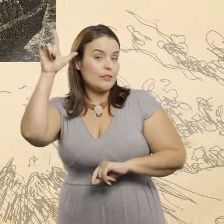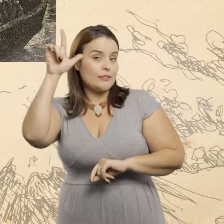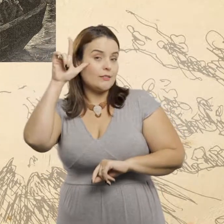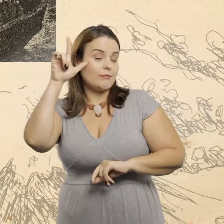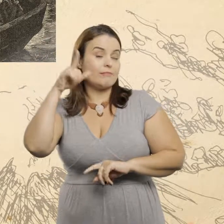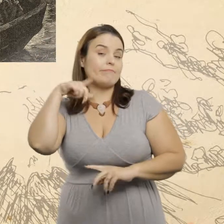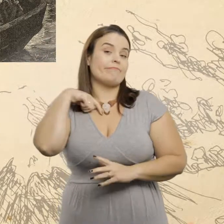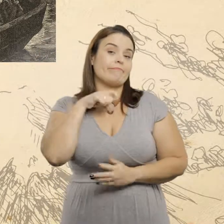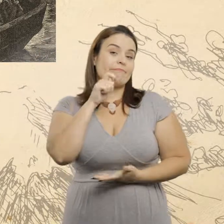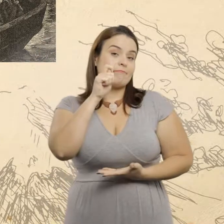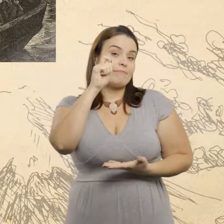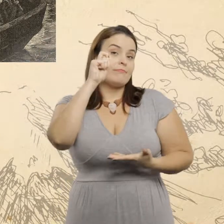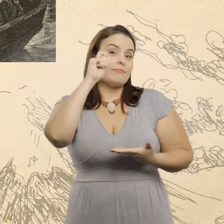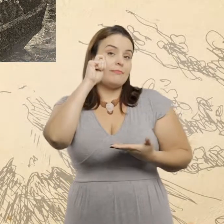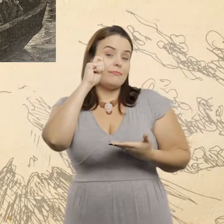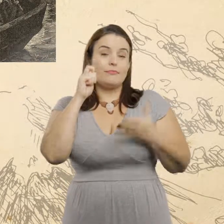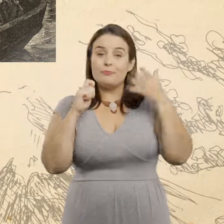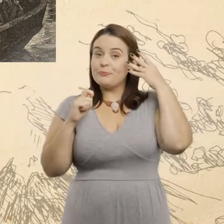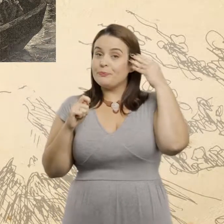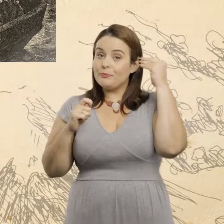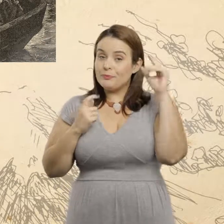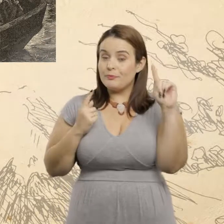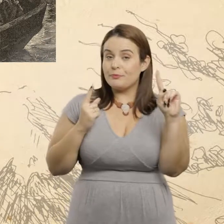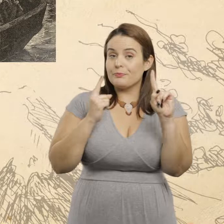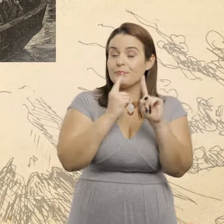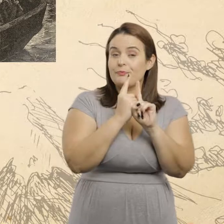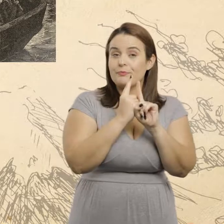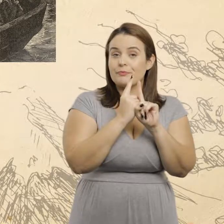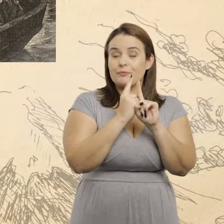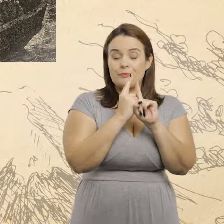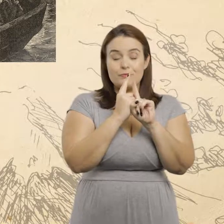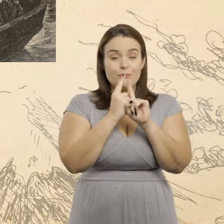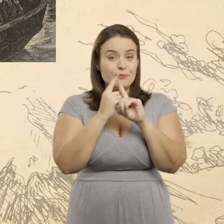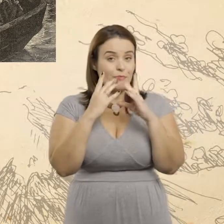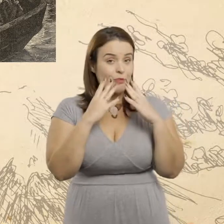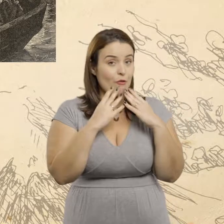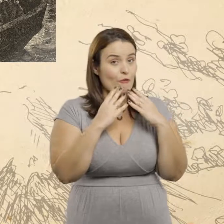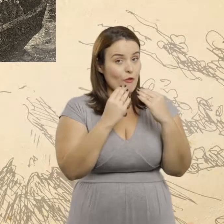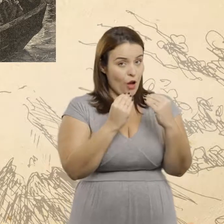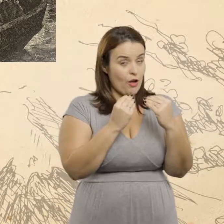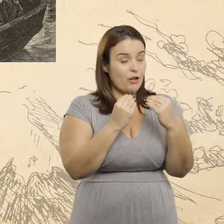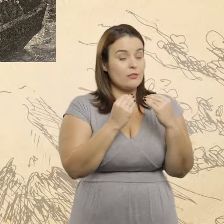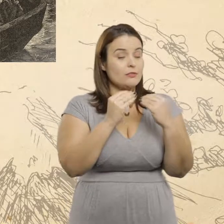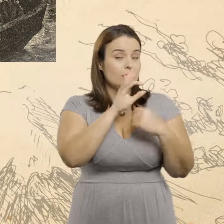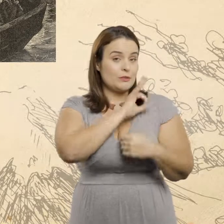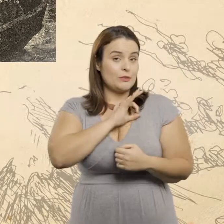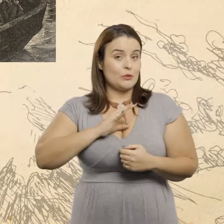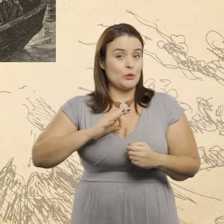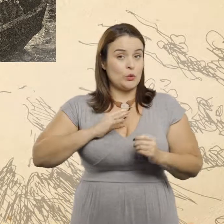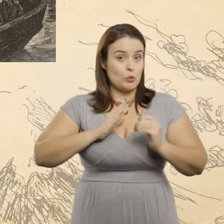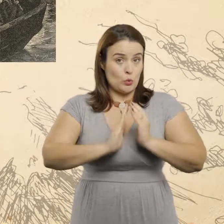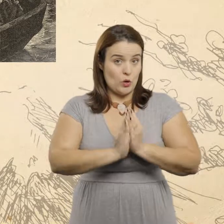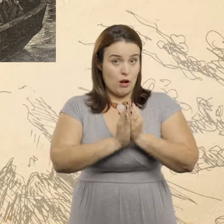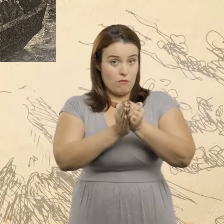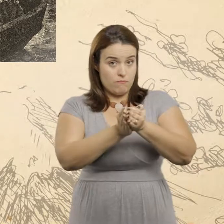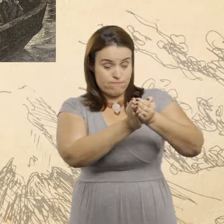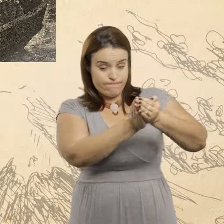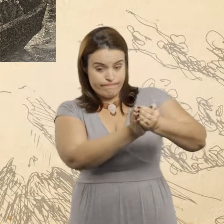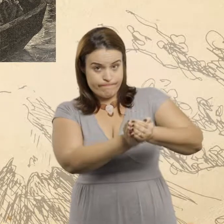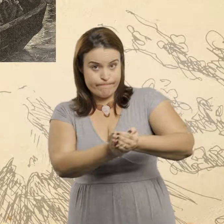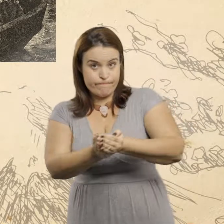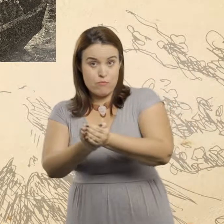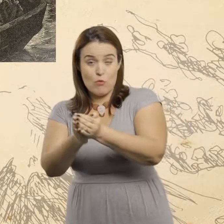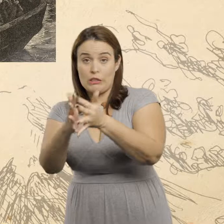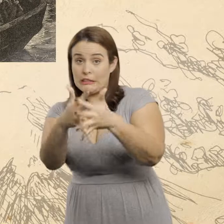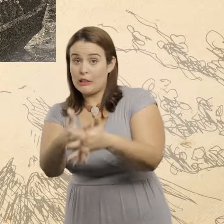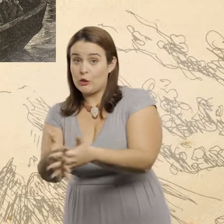seria prender Phileas Fogg em Londres. O detetive Fix encontrou Passepartout, o Sr. Fogg e Aouda no navio